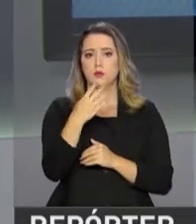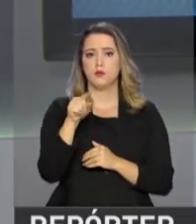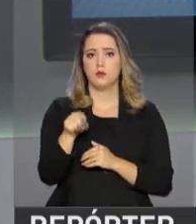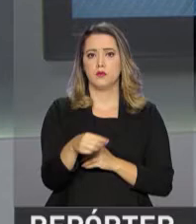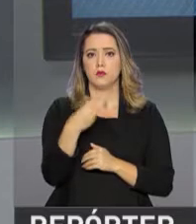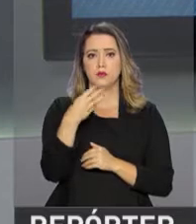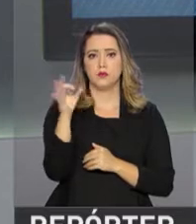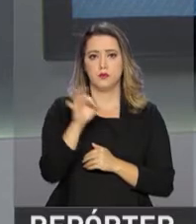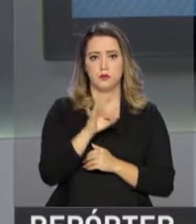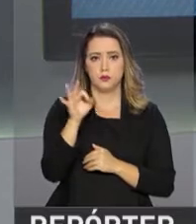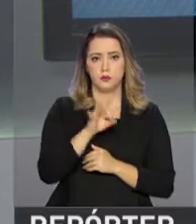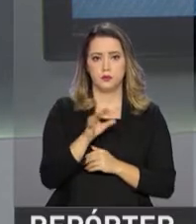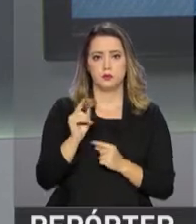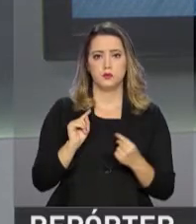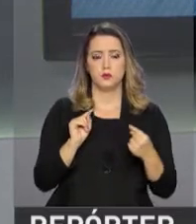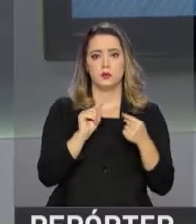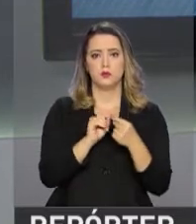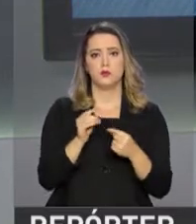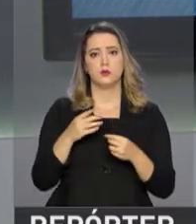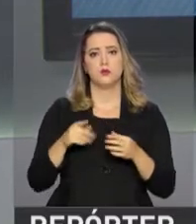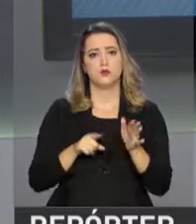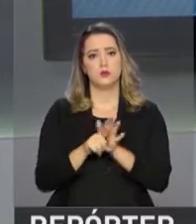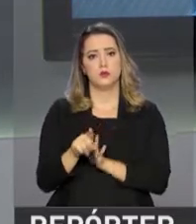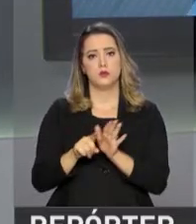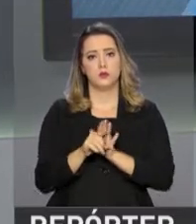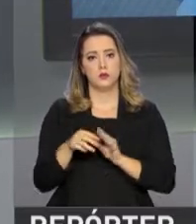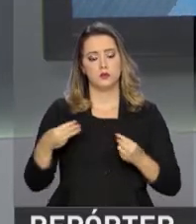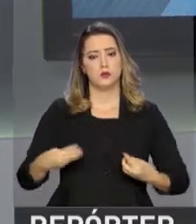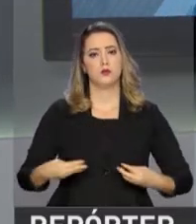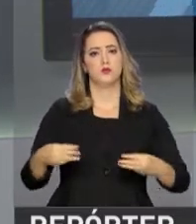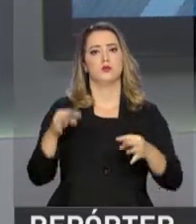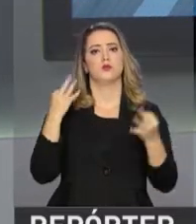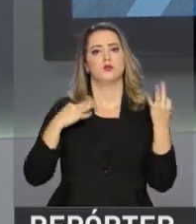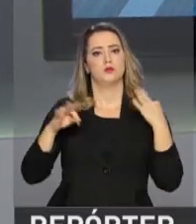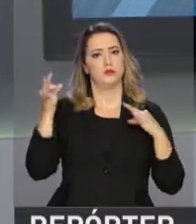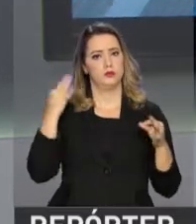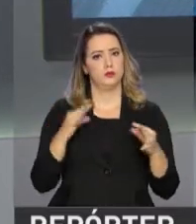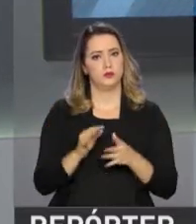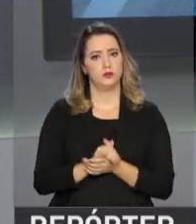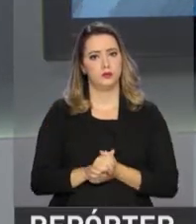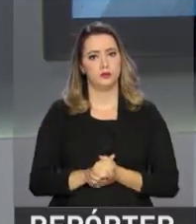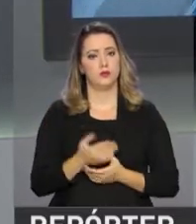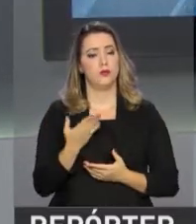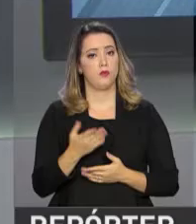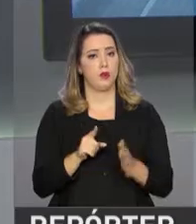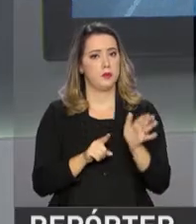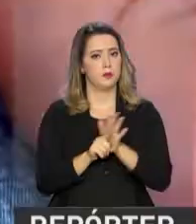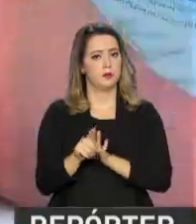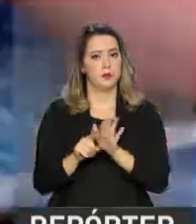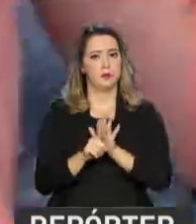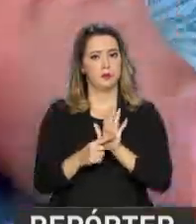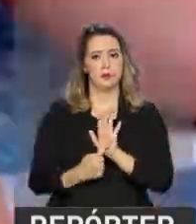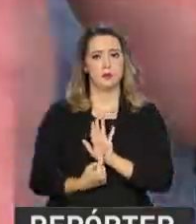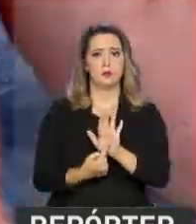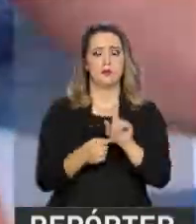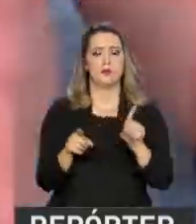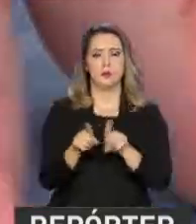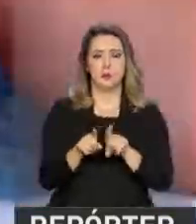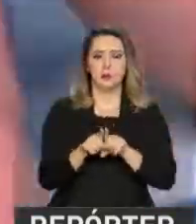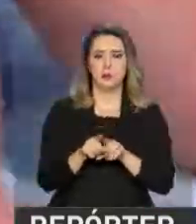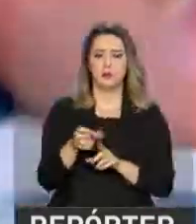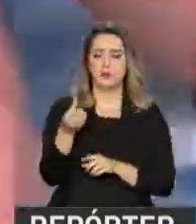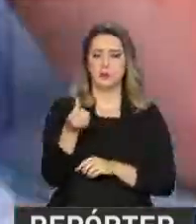4,3 por cento de acordo com uma pesquisa do ministério do turismo o levantamento mostra ainda que